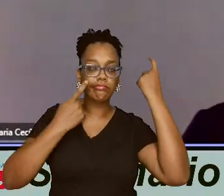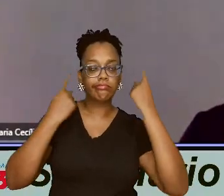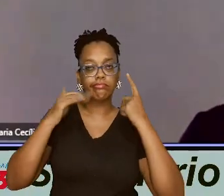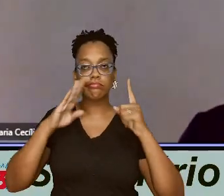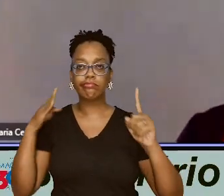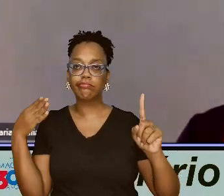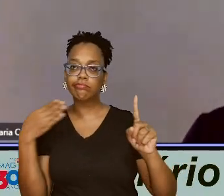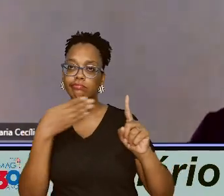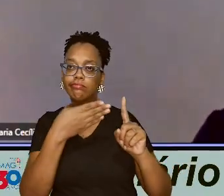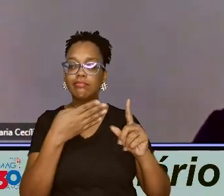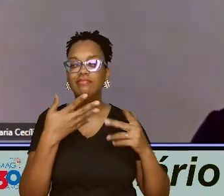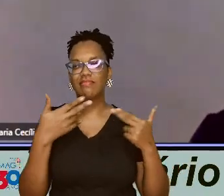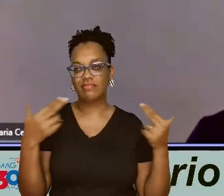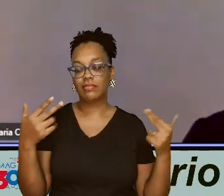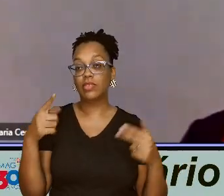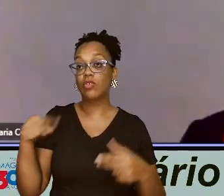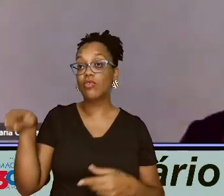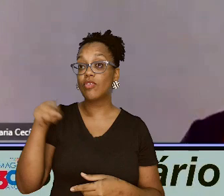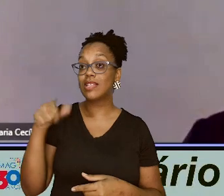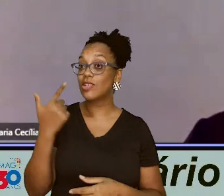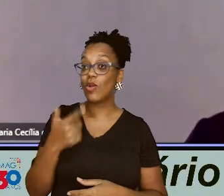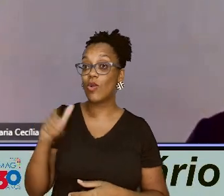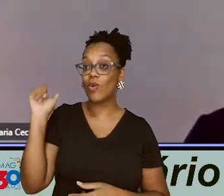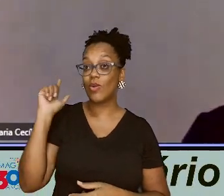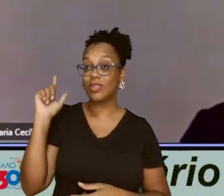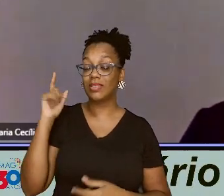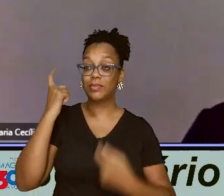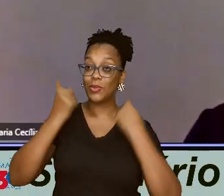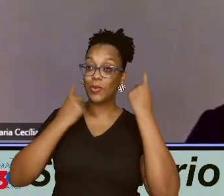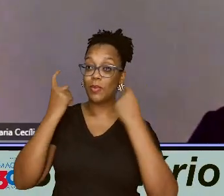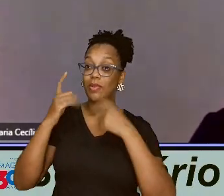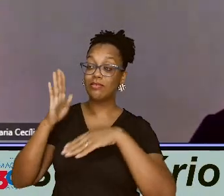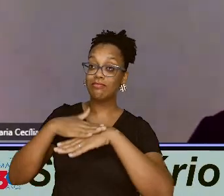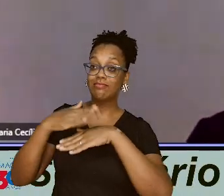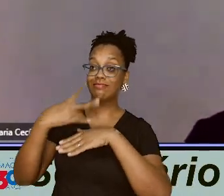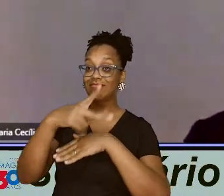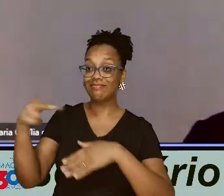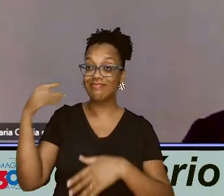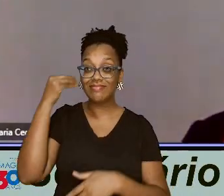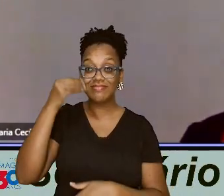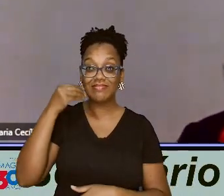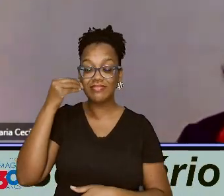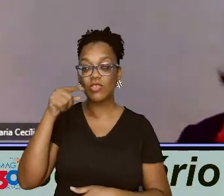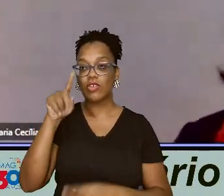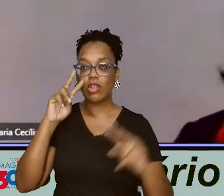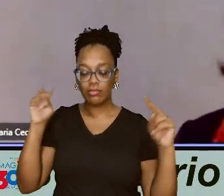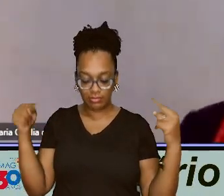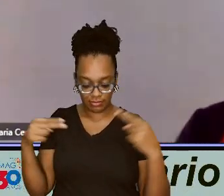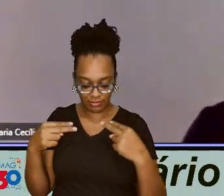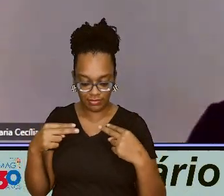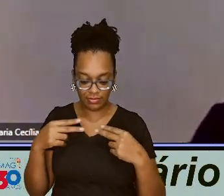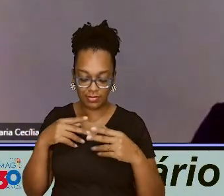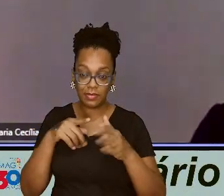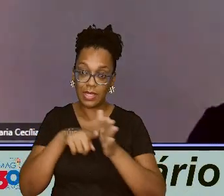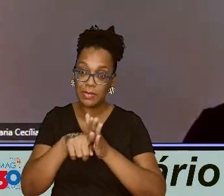referências, enfim. E vocês trazem outras, né, outras preocupações das suas vivências. Então, vocês olharam para um objeto de pesquisa que eu já olhei